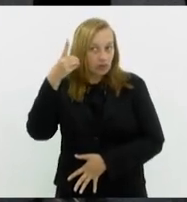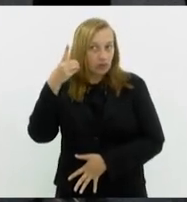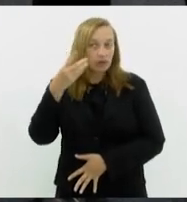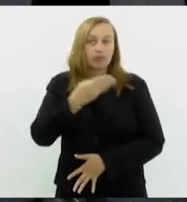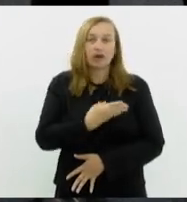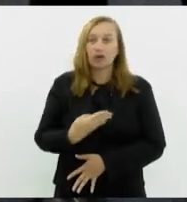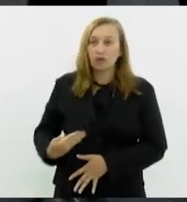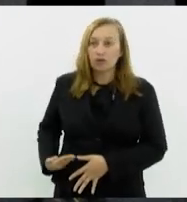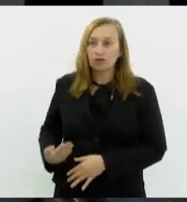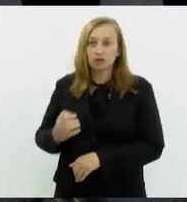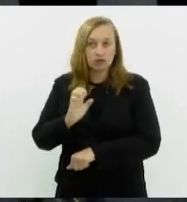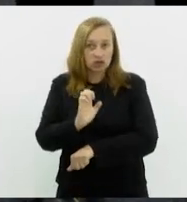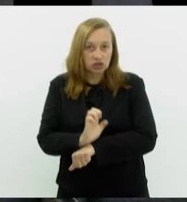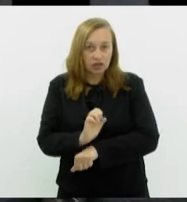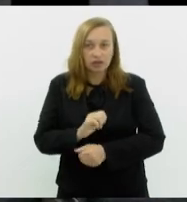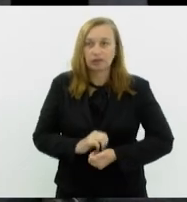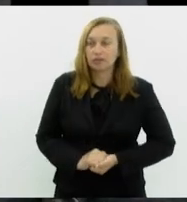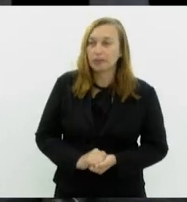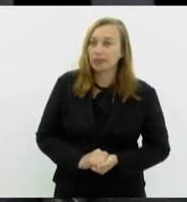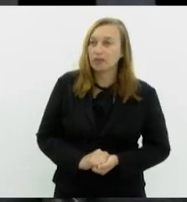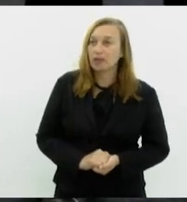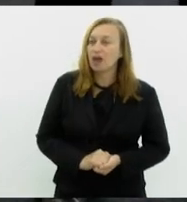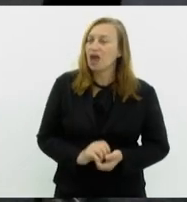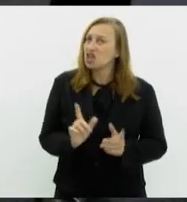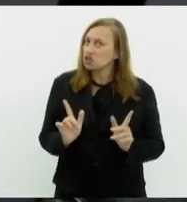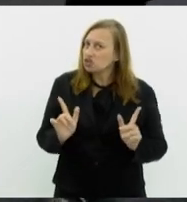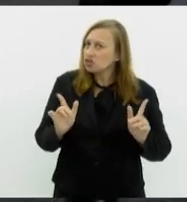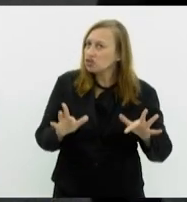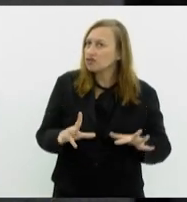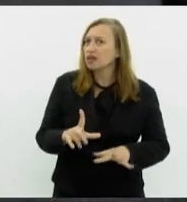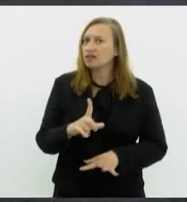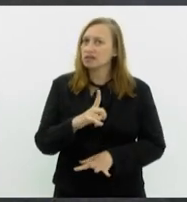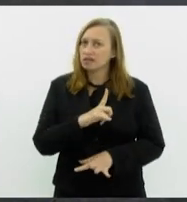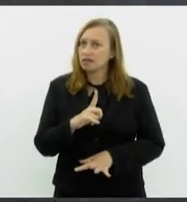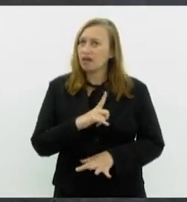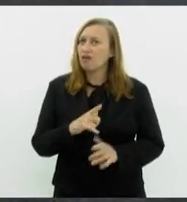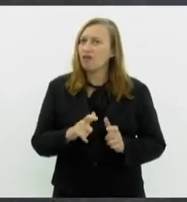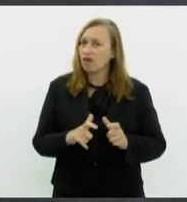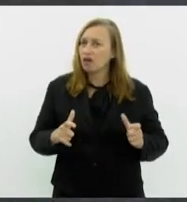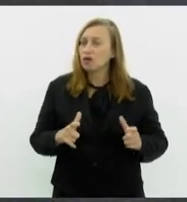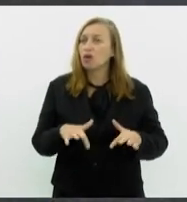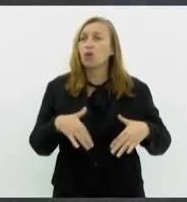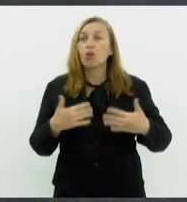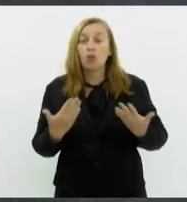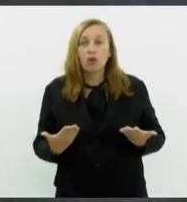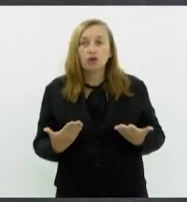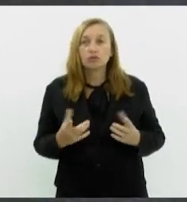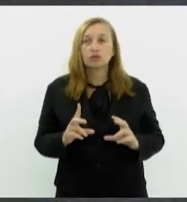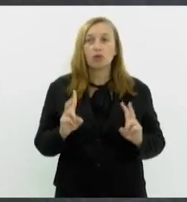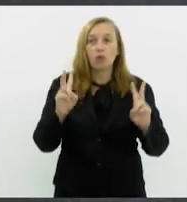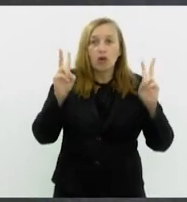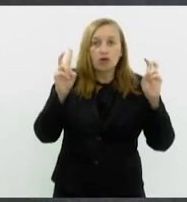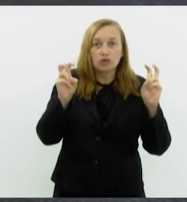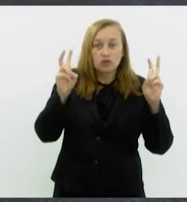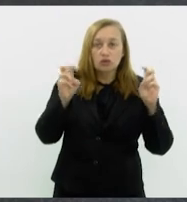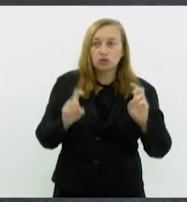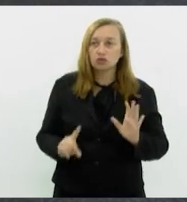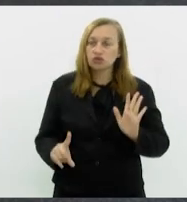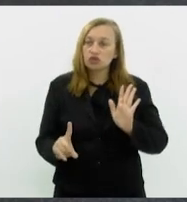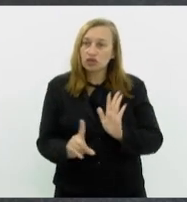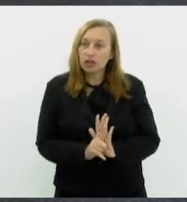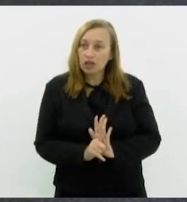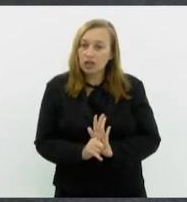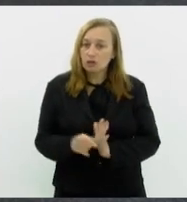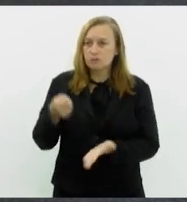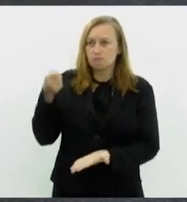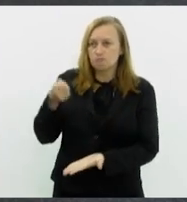do Estado. Tem uma diferença grande quando é uma matéria de cunho legislativo, onde a gente